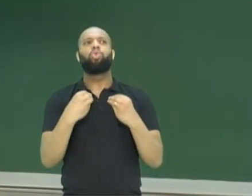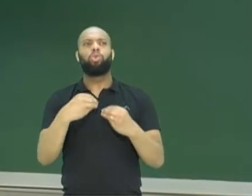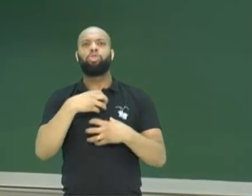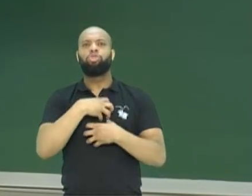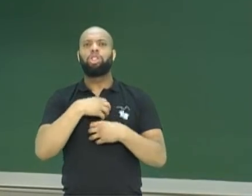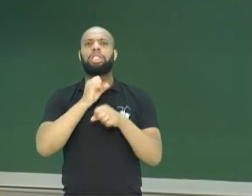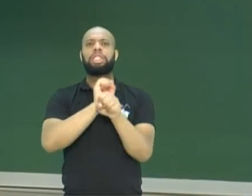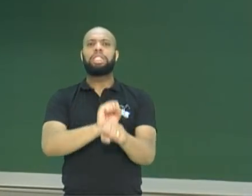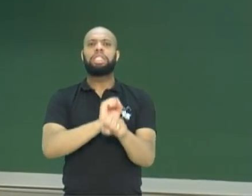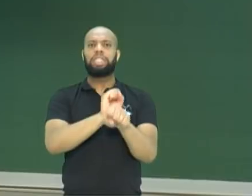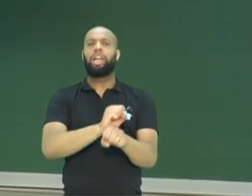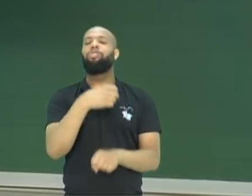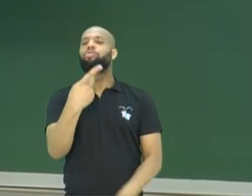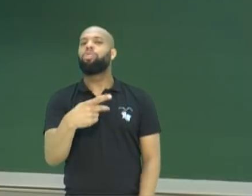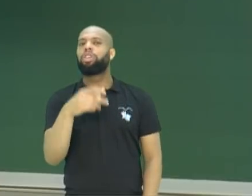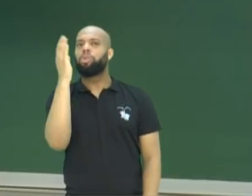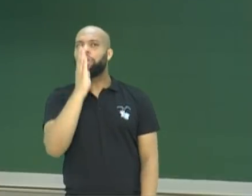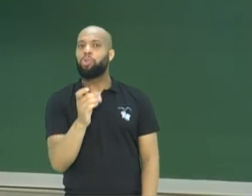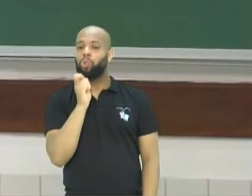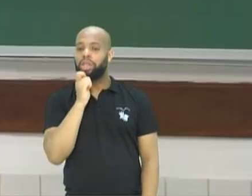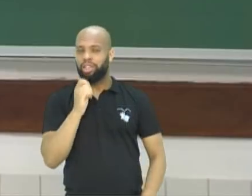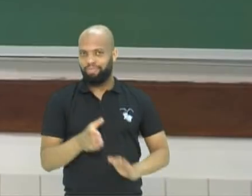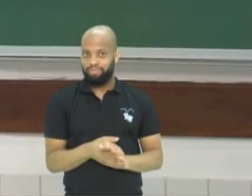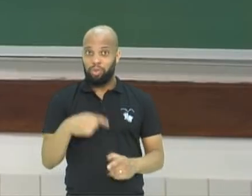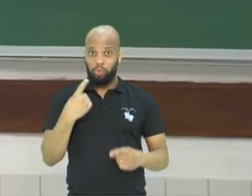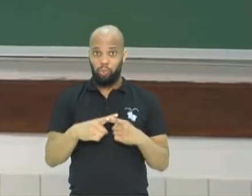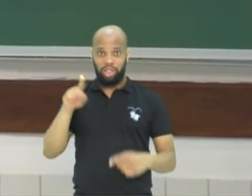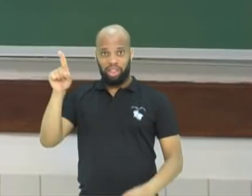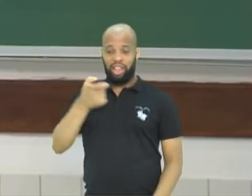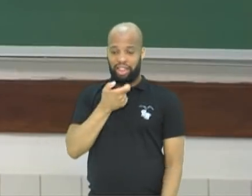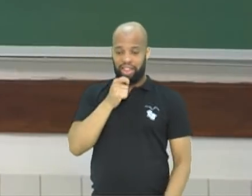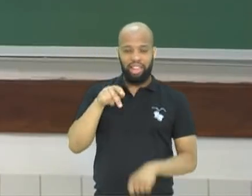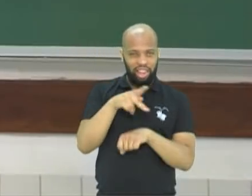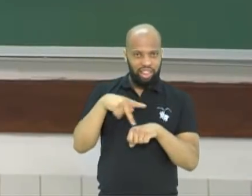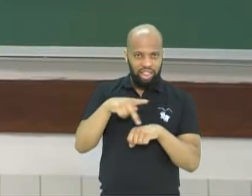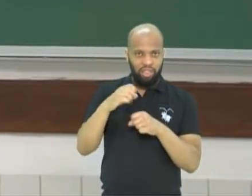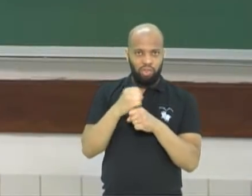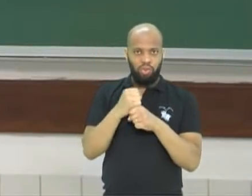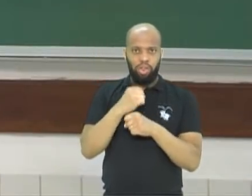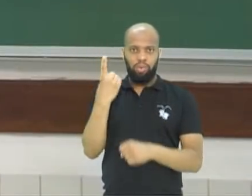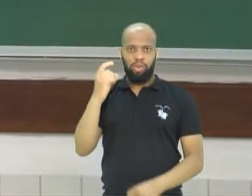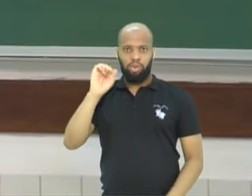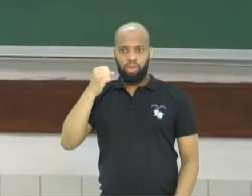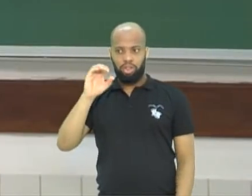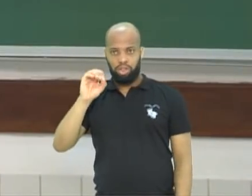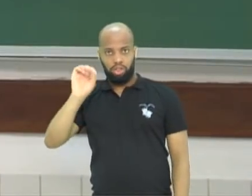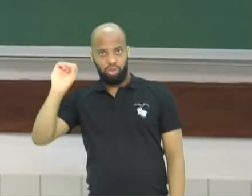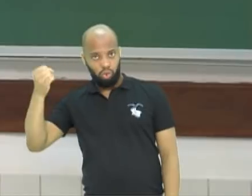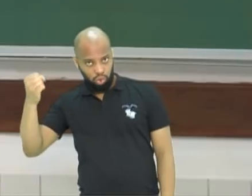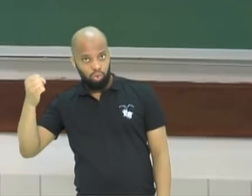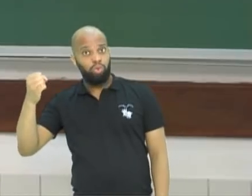os escravos no Brasil. Lembrando que na Inglaterra, lá onde ele estava, em 1808,